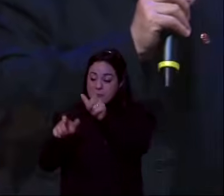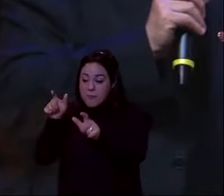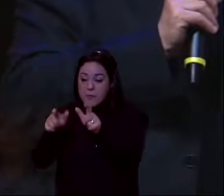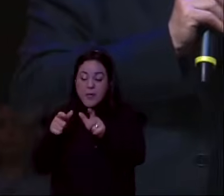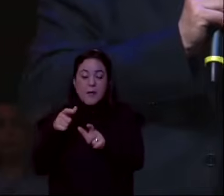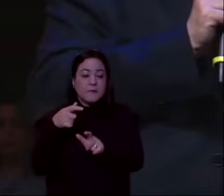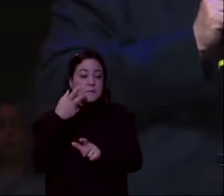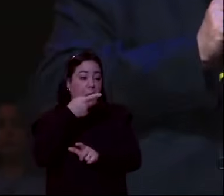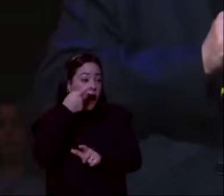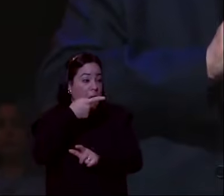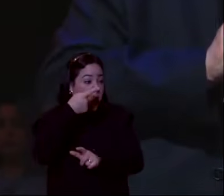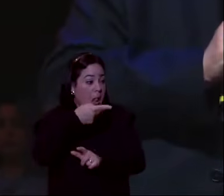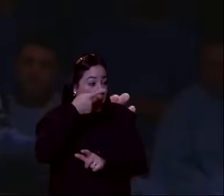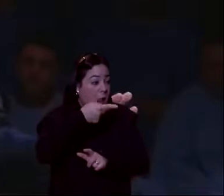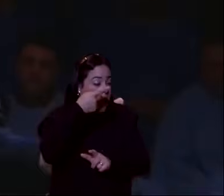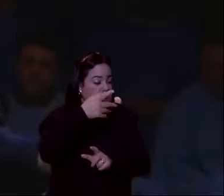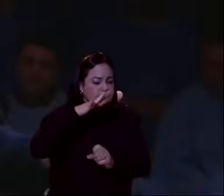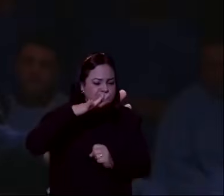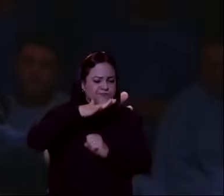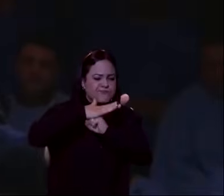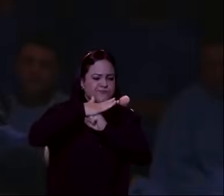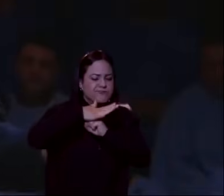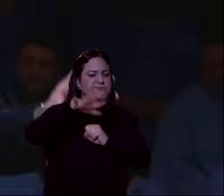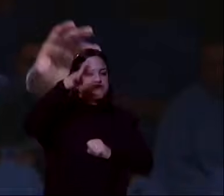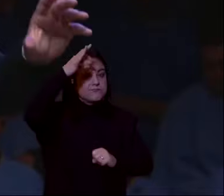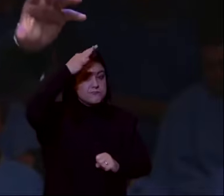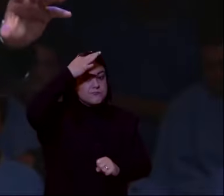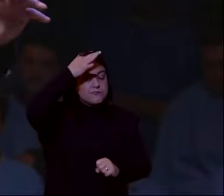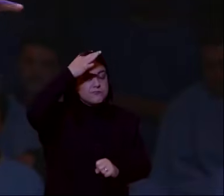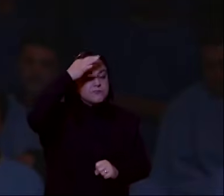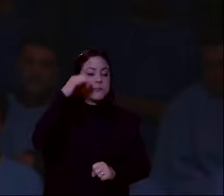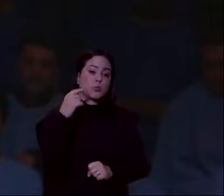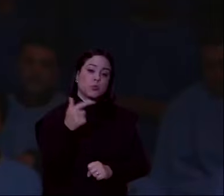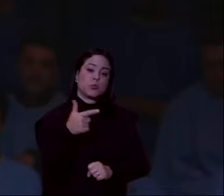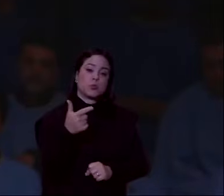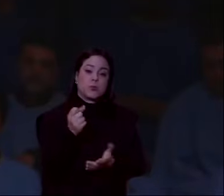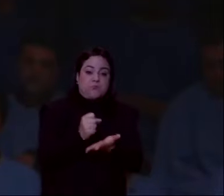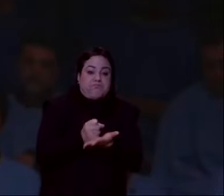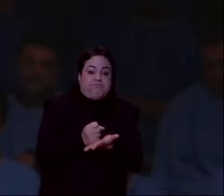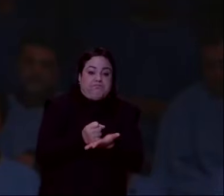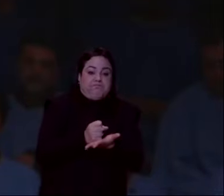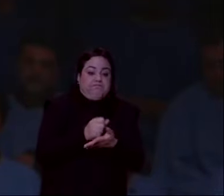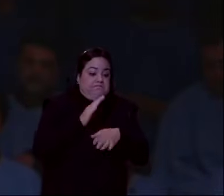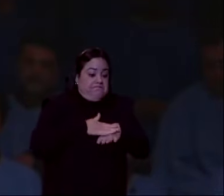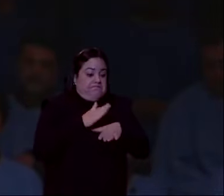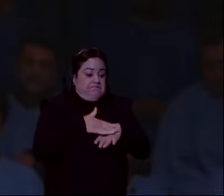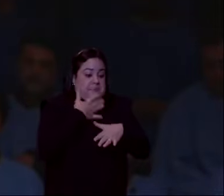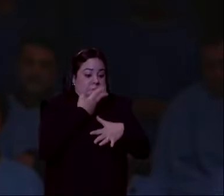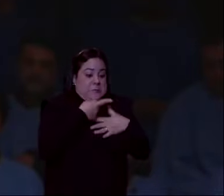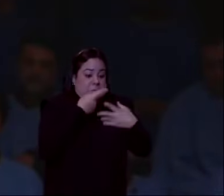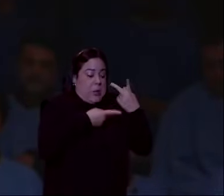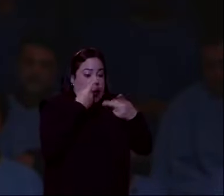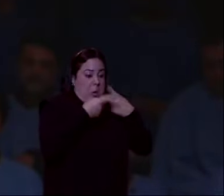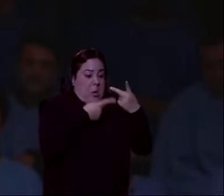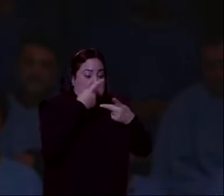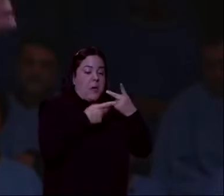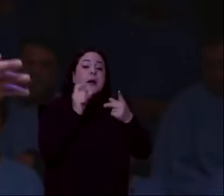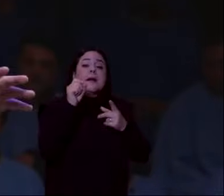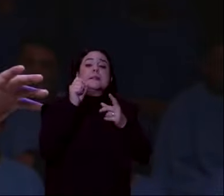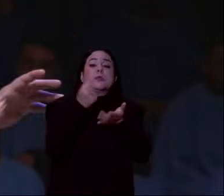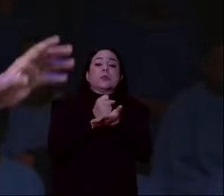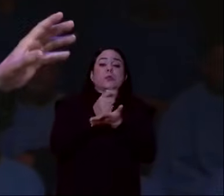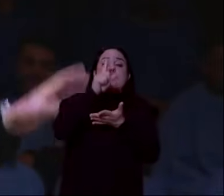falar, cheios do Espírito, não tinham controle sobre a sua boca, quem controlava